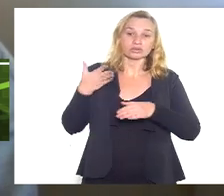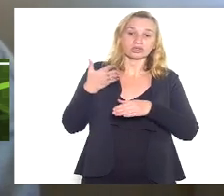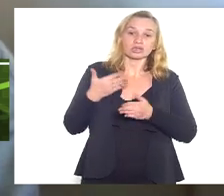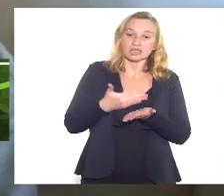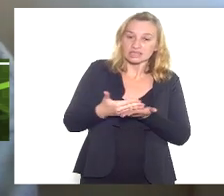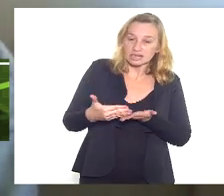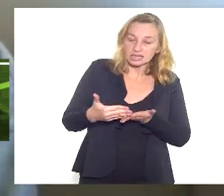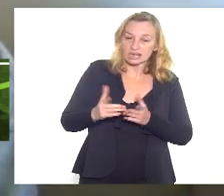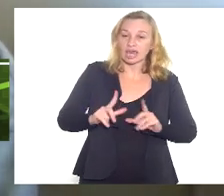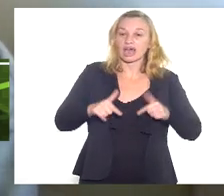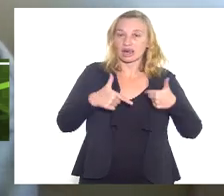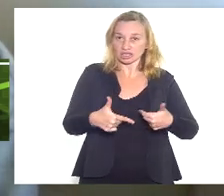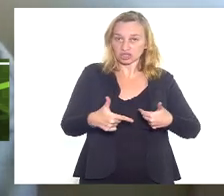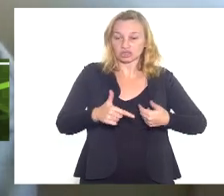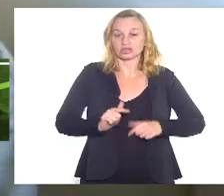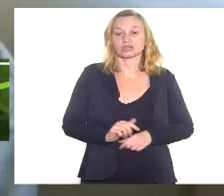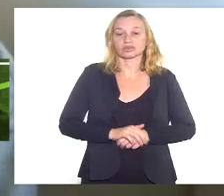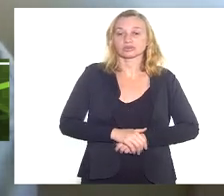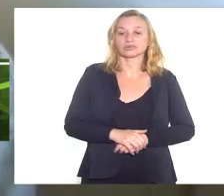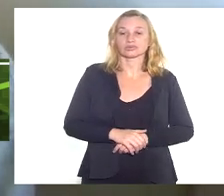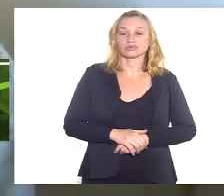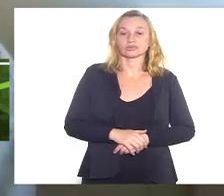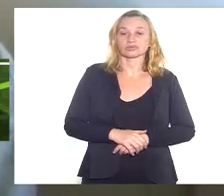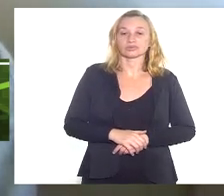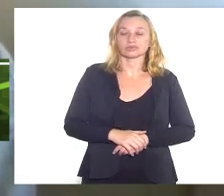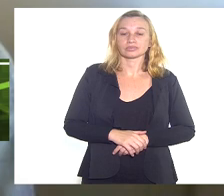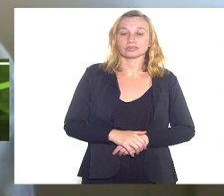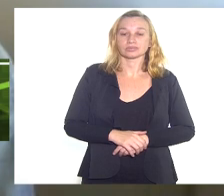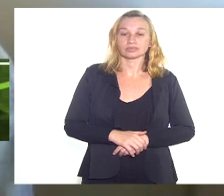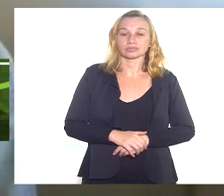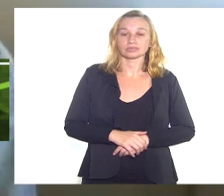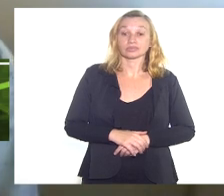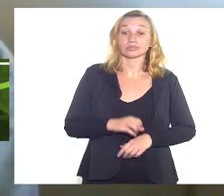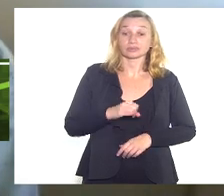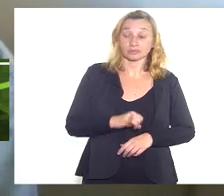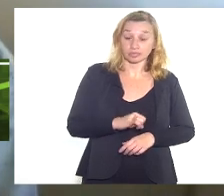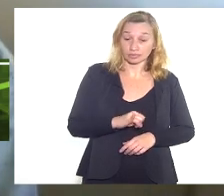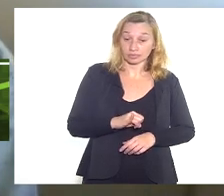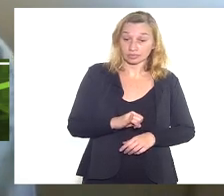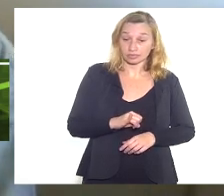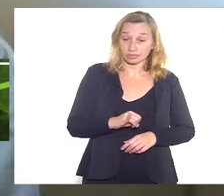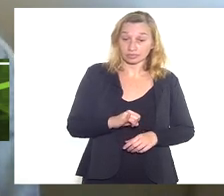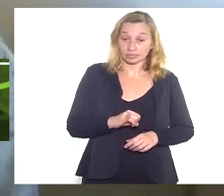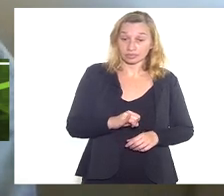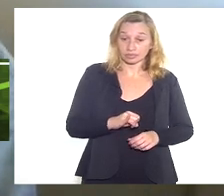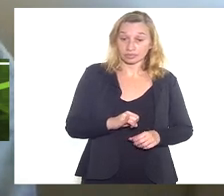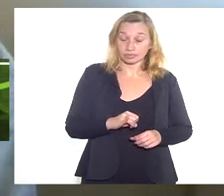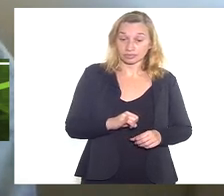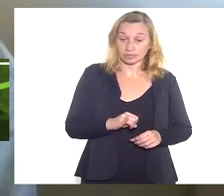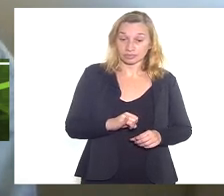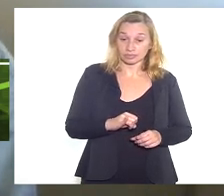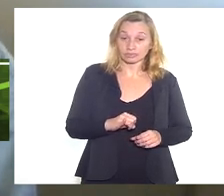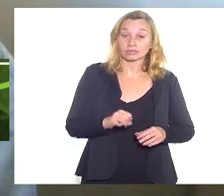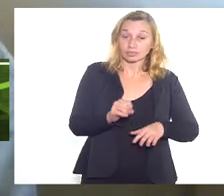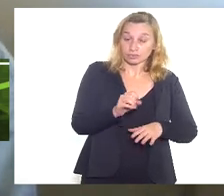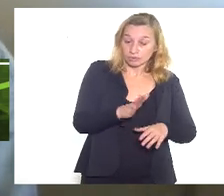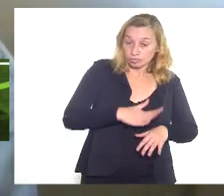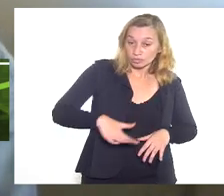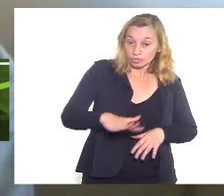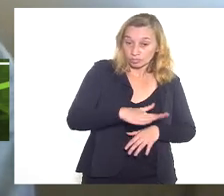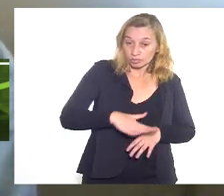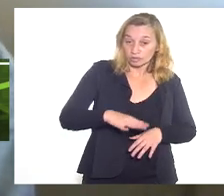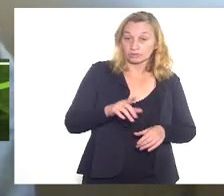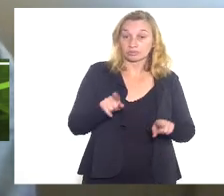operação? E se essa expectativa também é verdadeira, de ser um campo que a prioridade é o